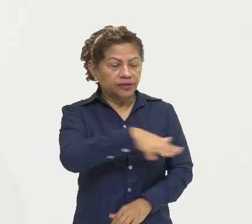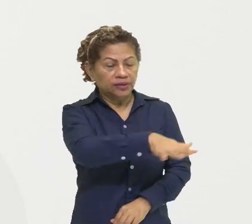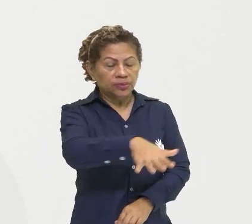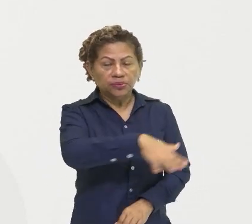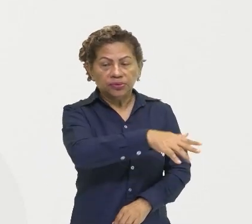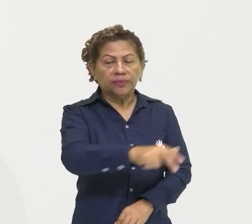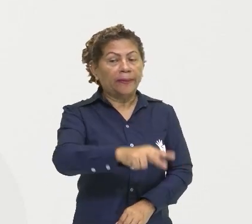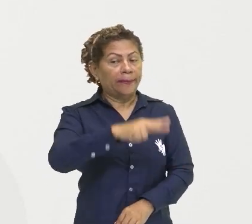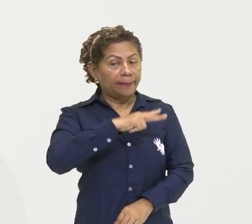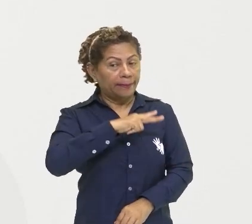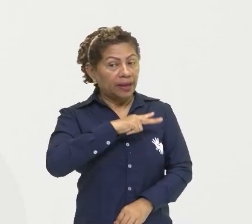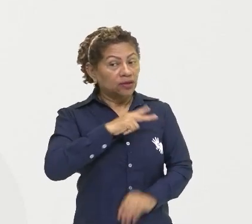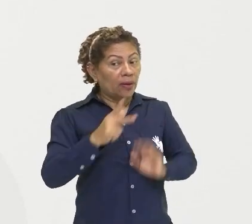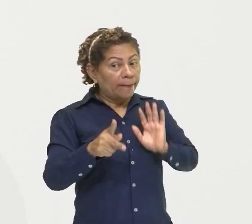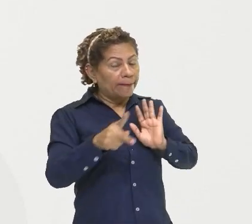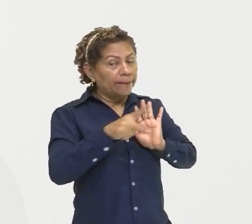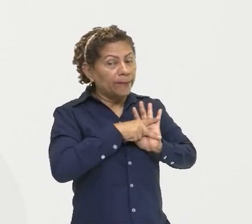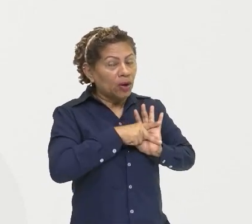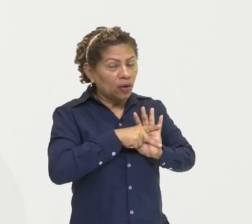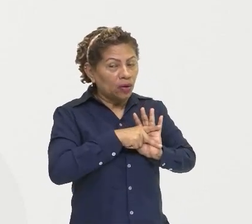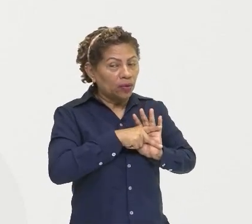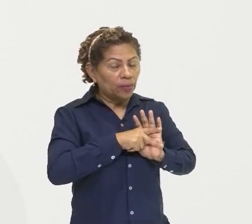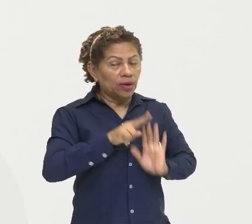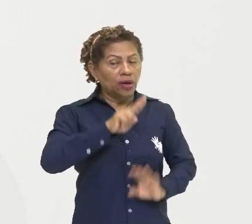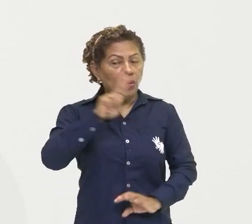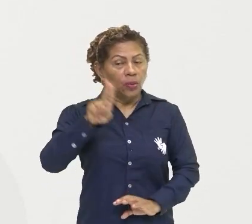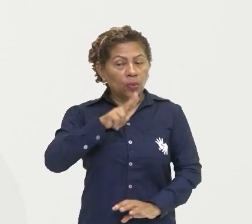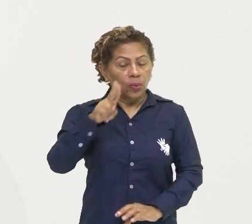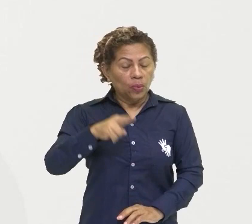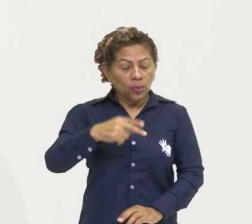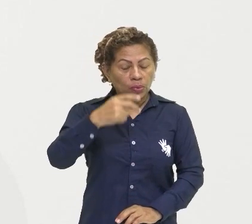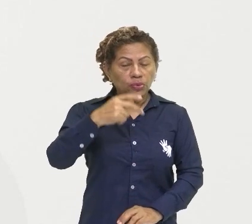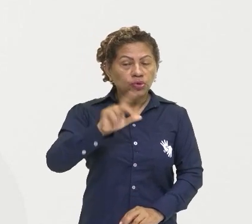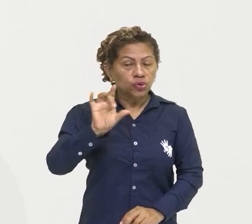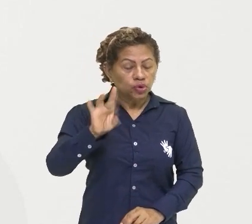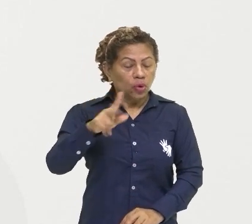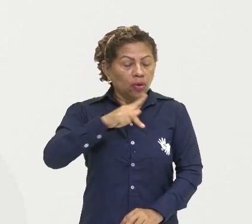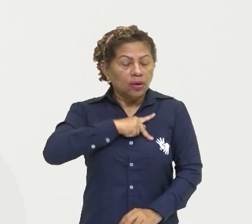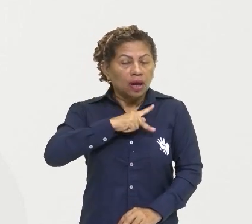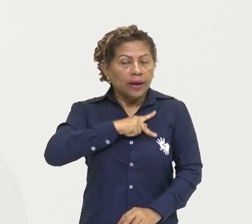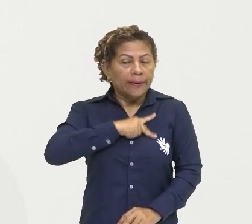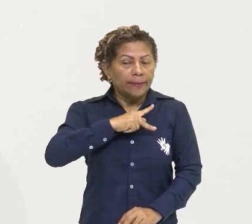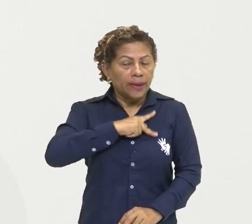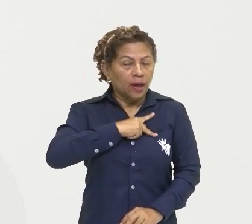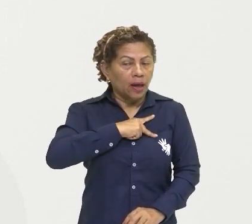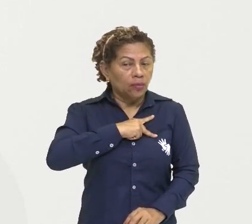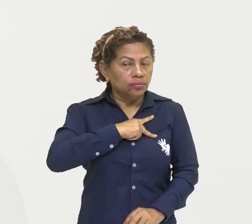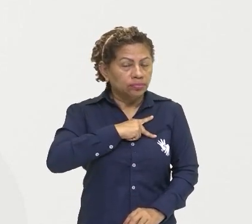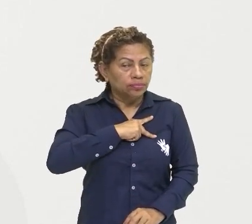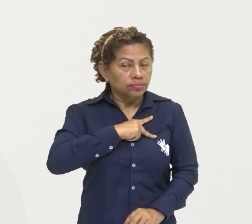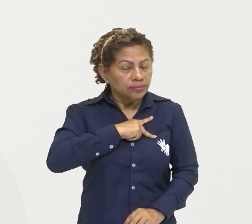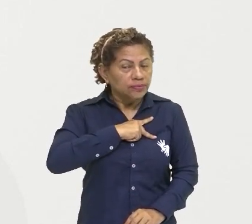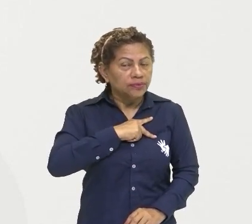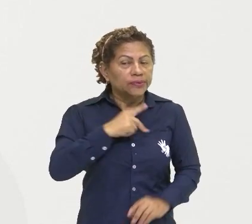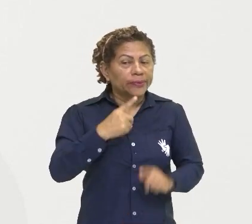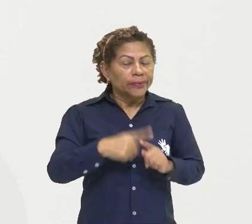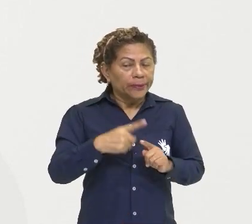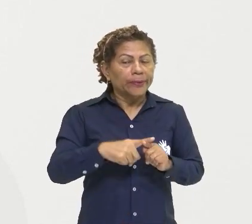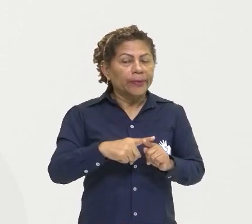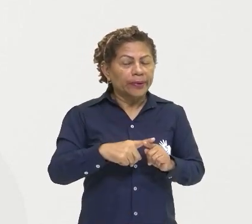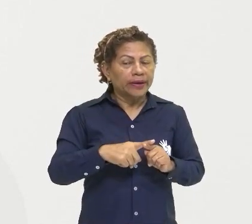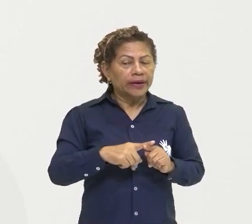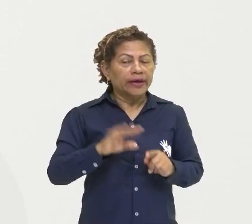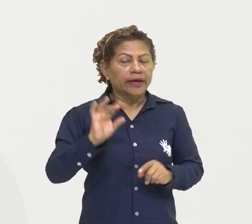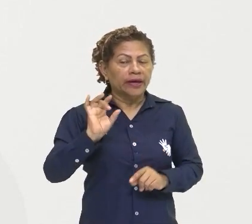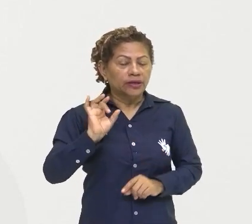de interesse próprio para uso diferente daquele que é de interesse comum, tá